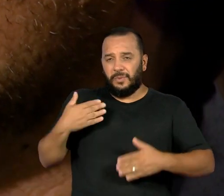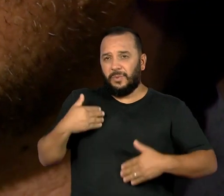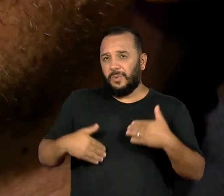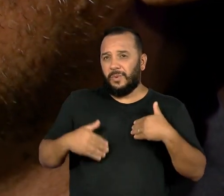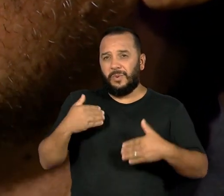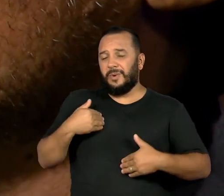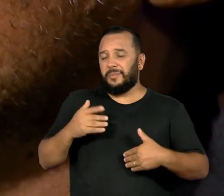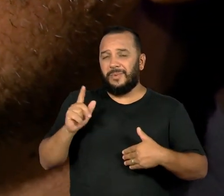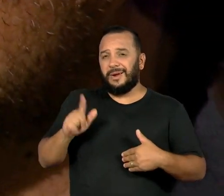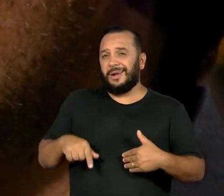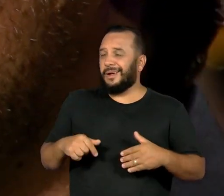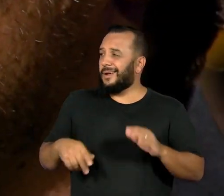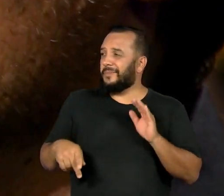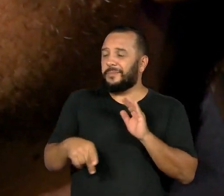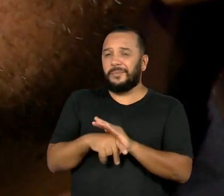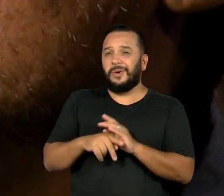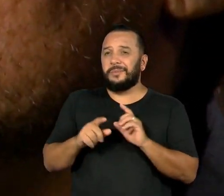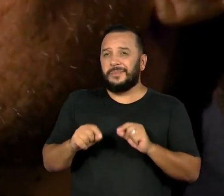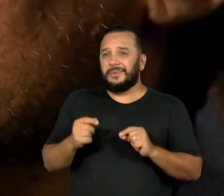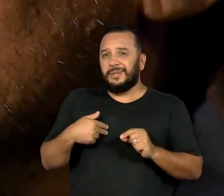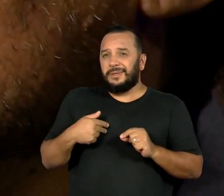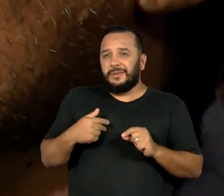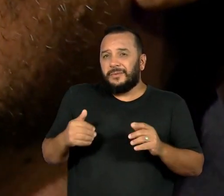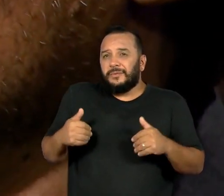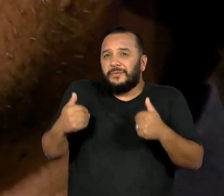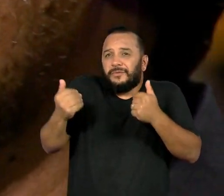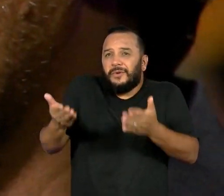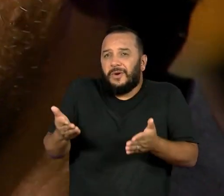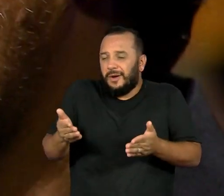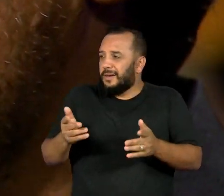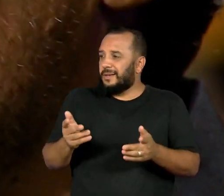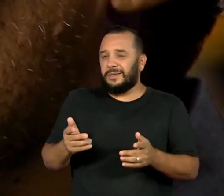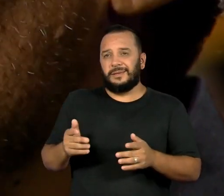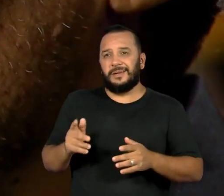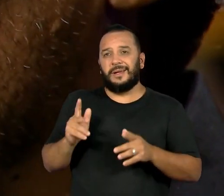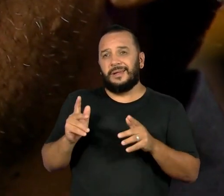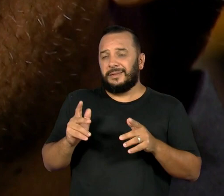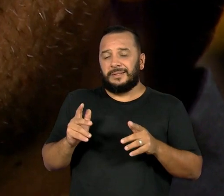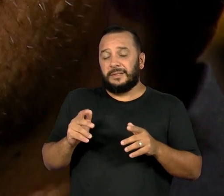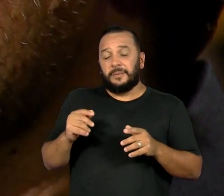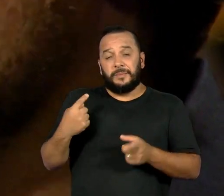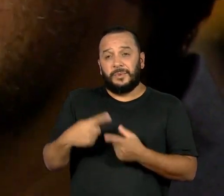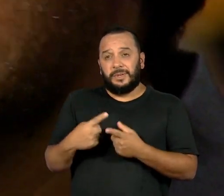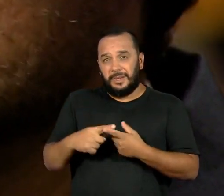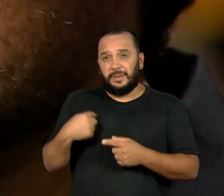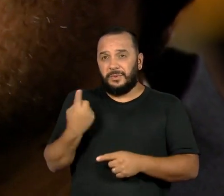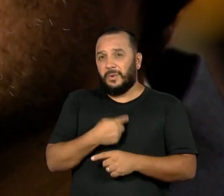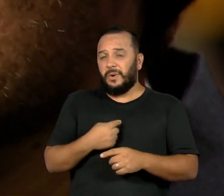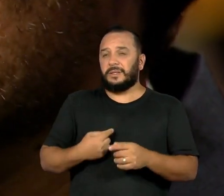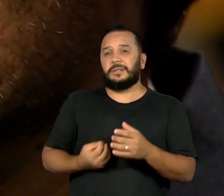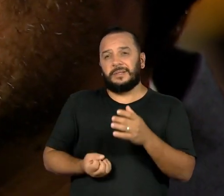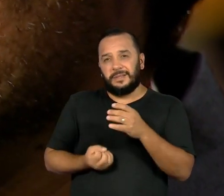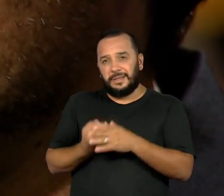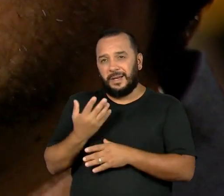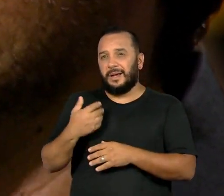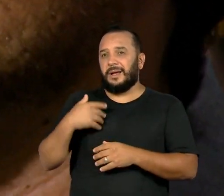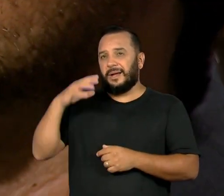Aquilo que a gente pode vislumbrar, atingir, construir, aprender, não tem a ver com a